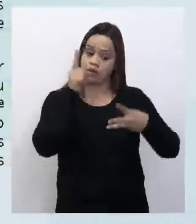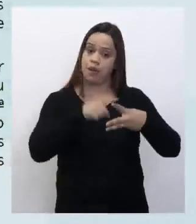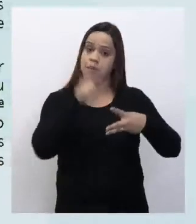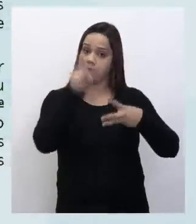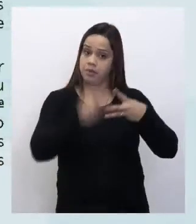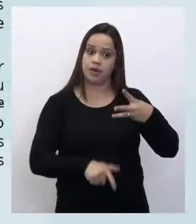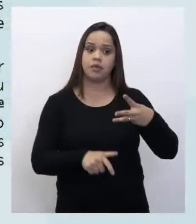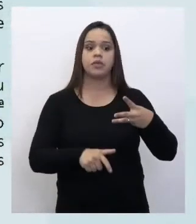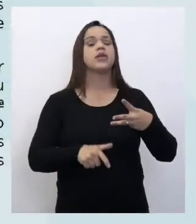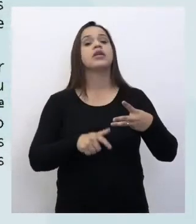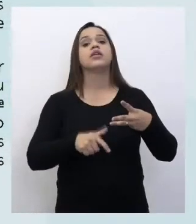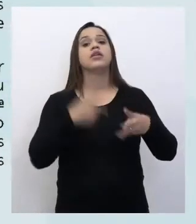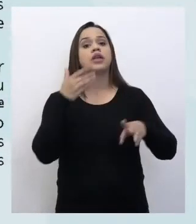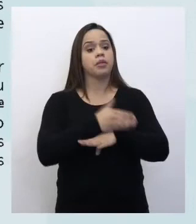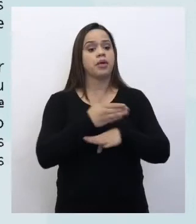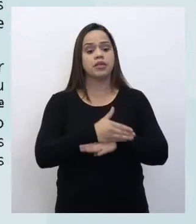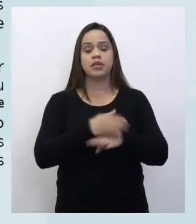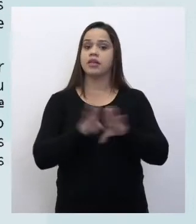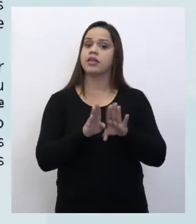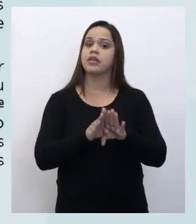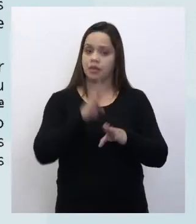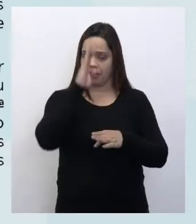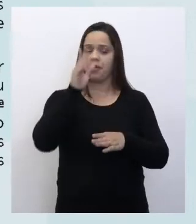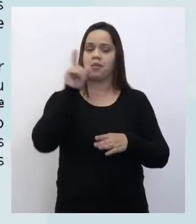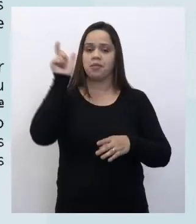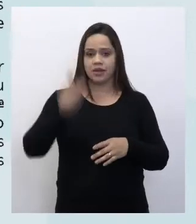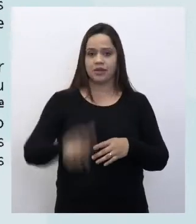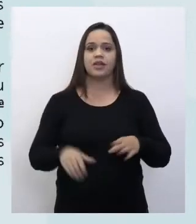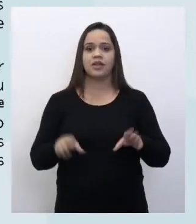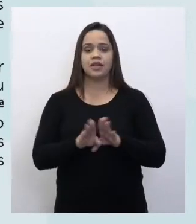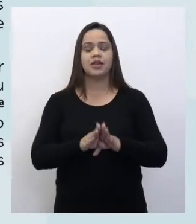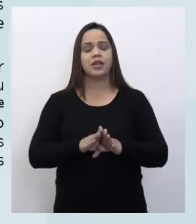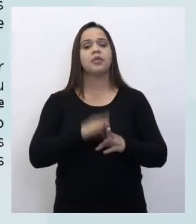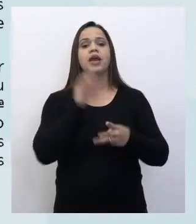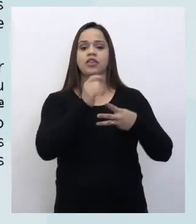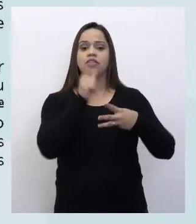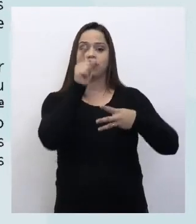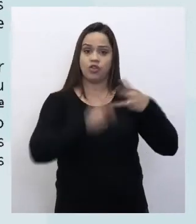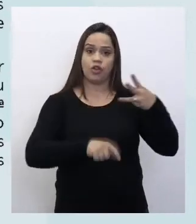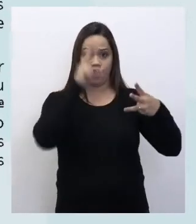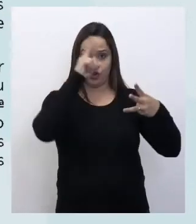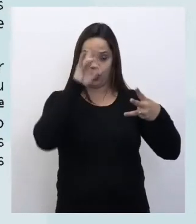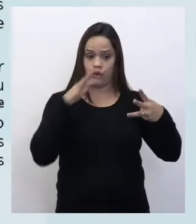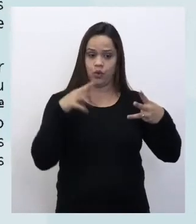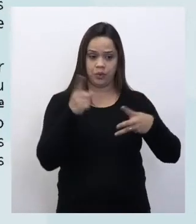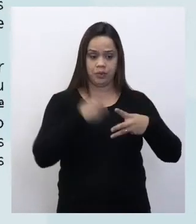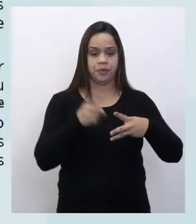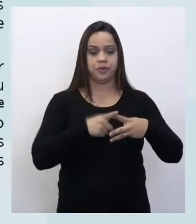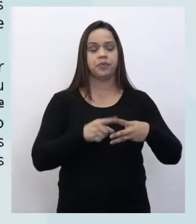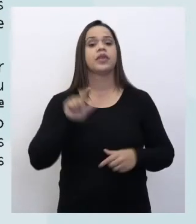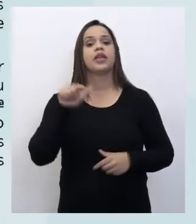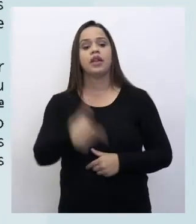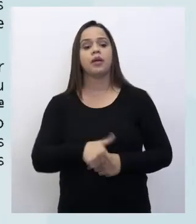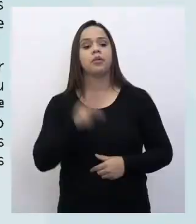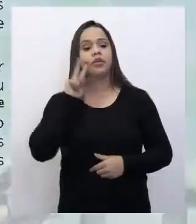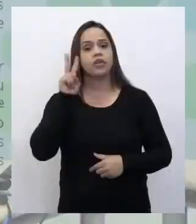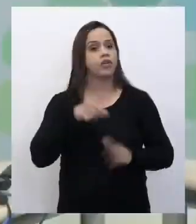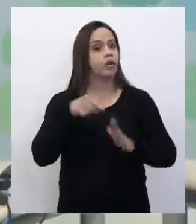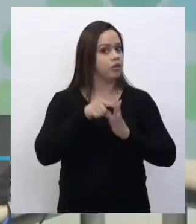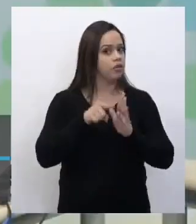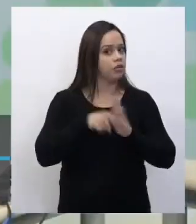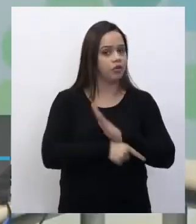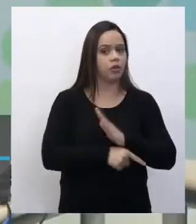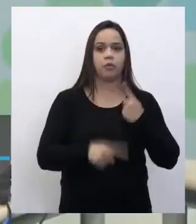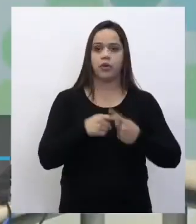história, da qual participa também como personagem, além de contar a história em primeira pessoa, certo? Aí, depois a gente aprofunda isso, porque não vai dar